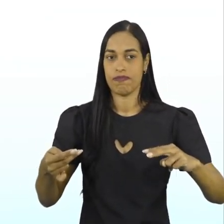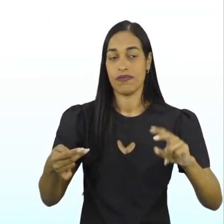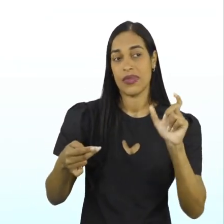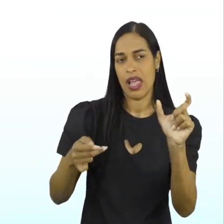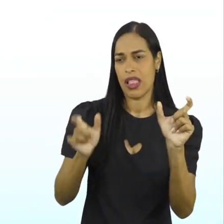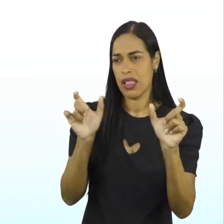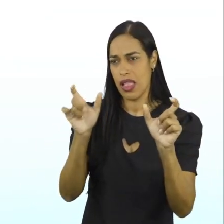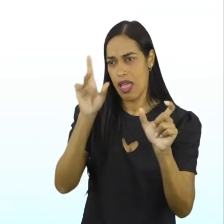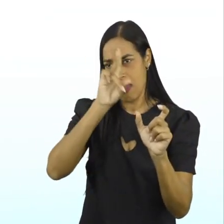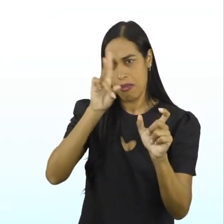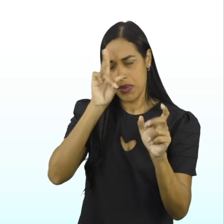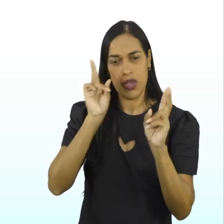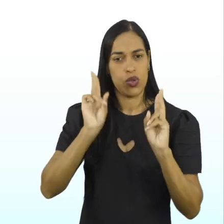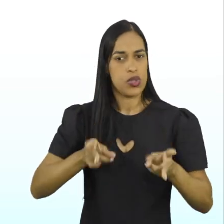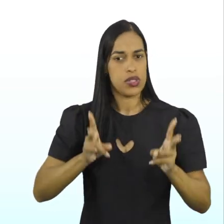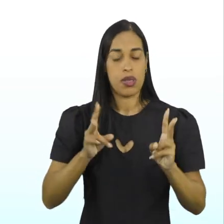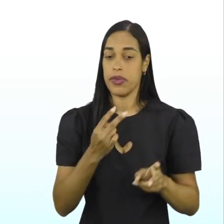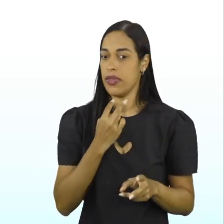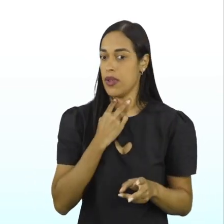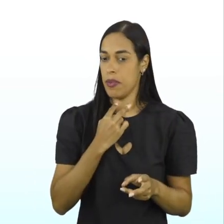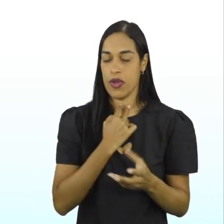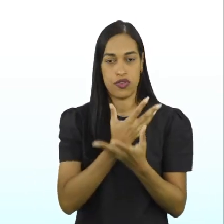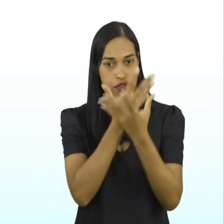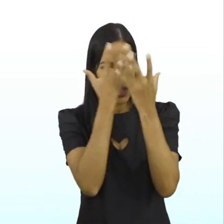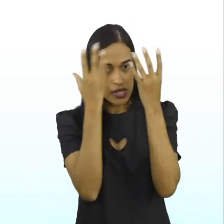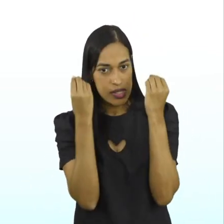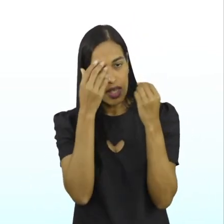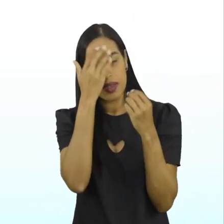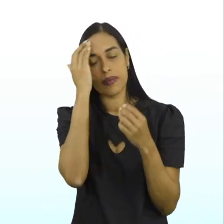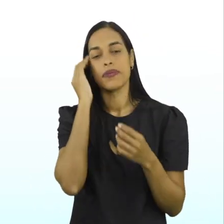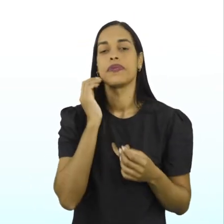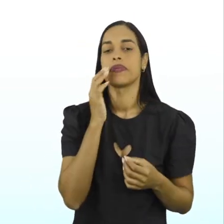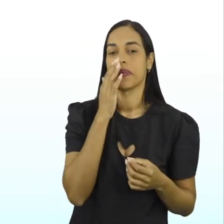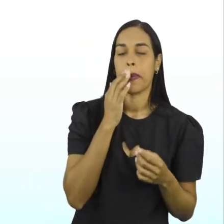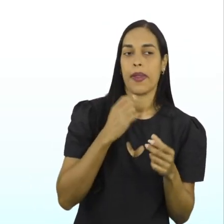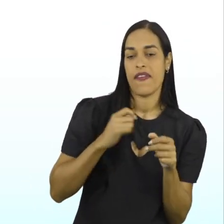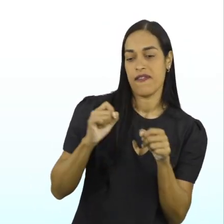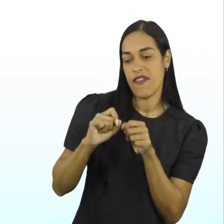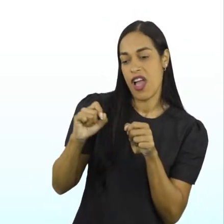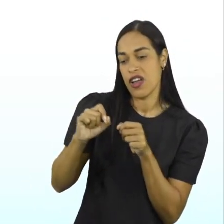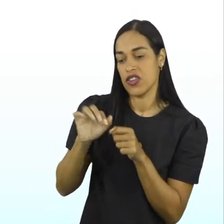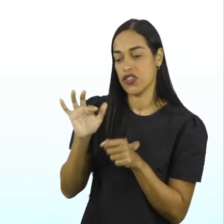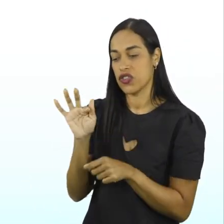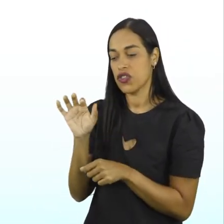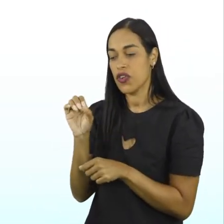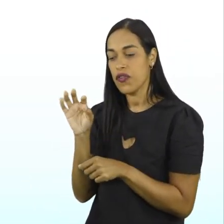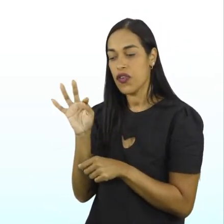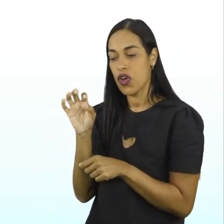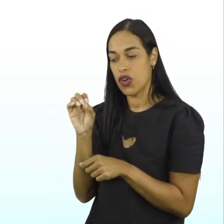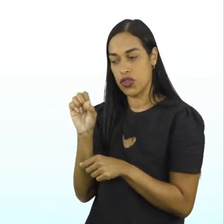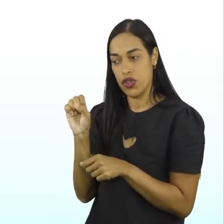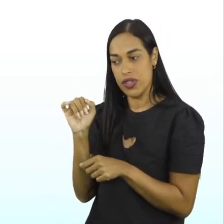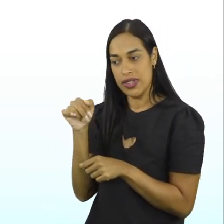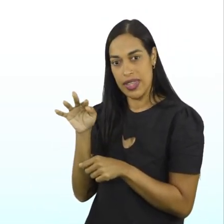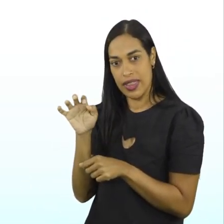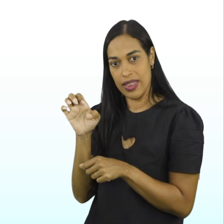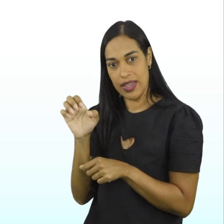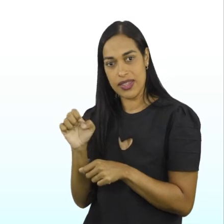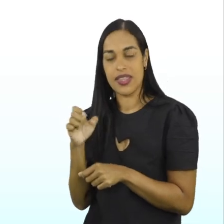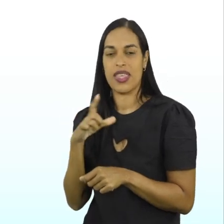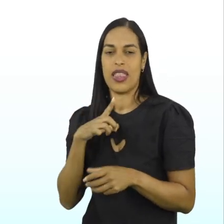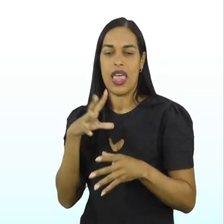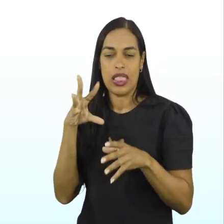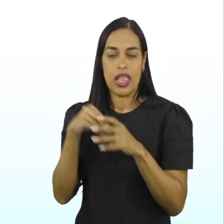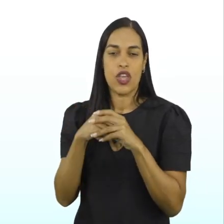Cloroplasto, fotossíntese. Não pode esquecer, tá? E lembrem que faz fotossíntese, porque dentro do cloroplasto você vai ter aquele pigmento